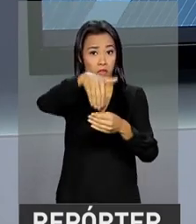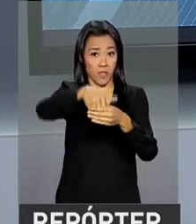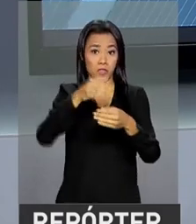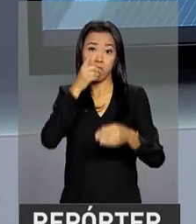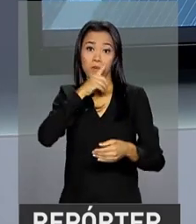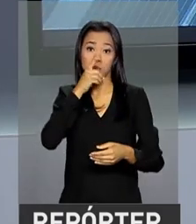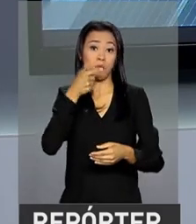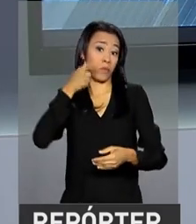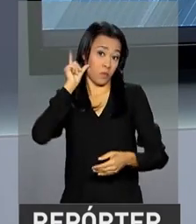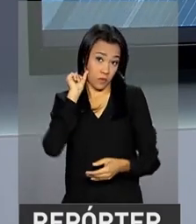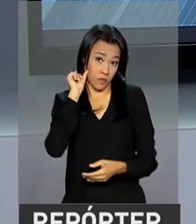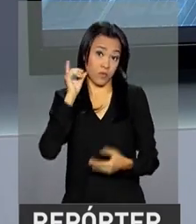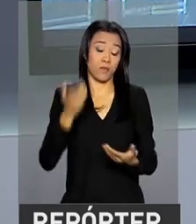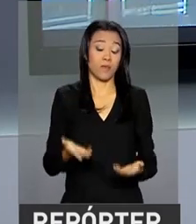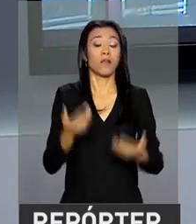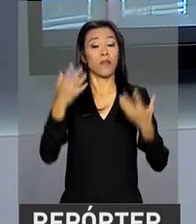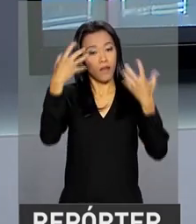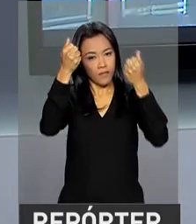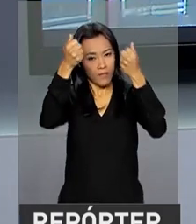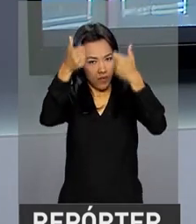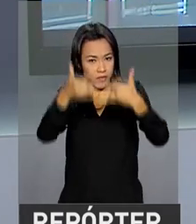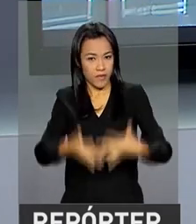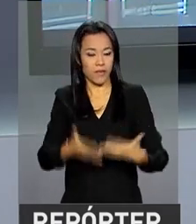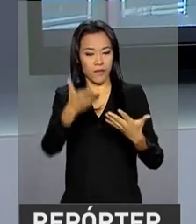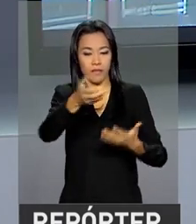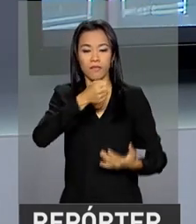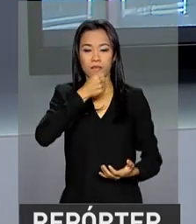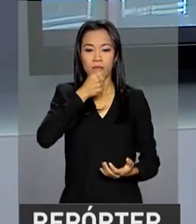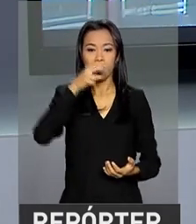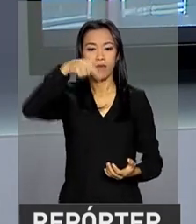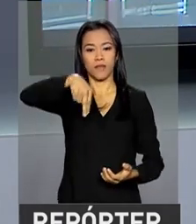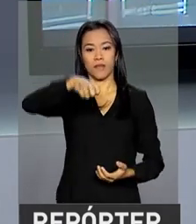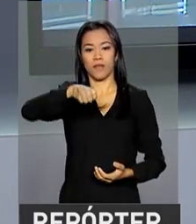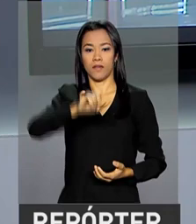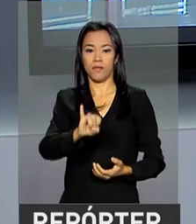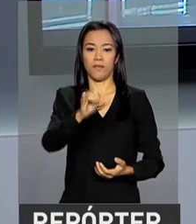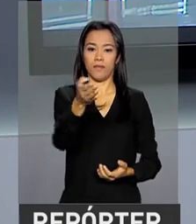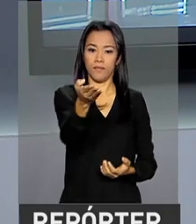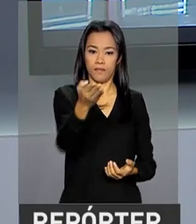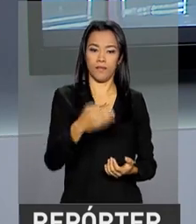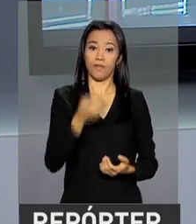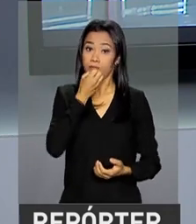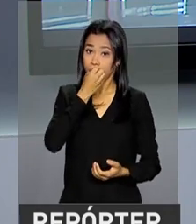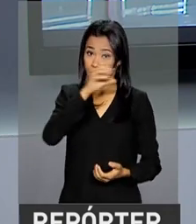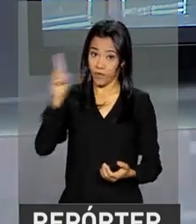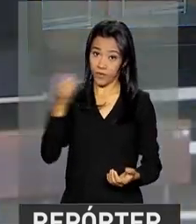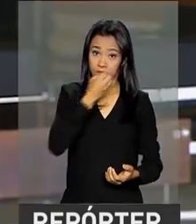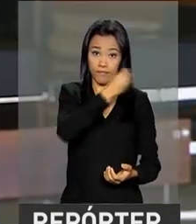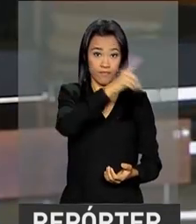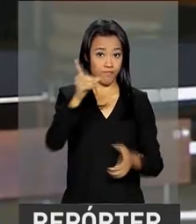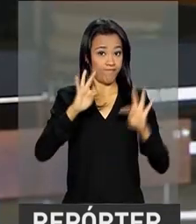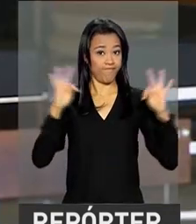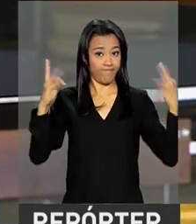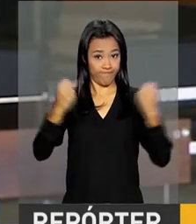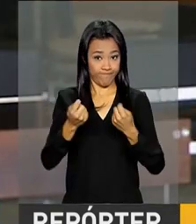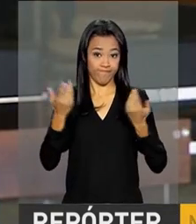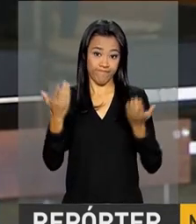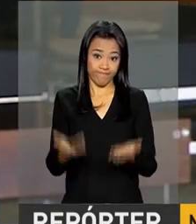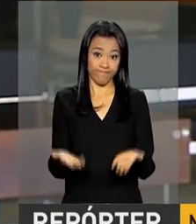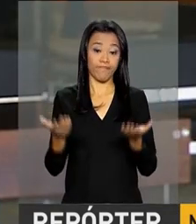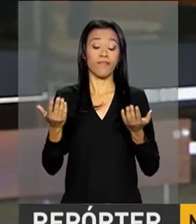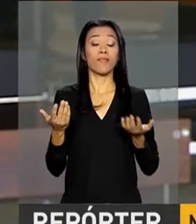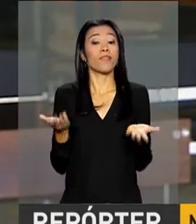vivo pra gente agora é repórter ney pereira o lanac bom dia pra você bom dia carla bom dia todos olha carro então vamos começar